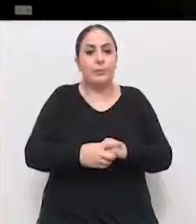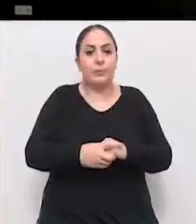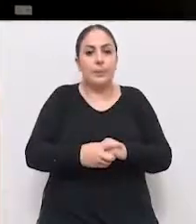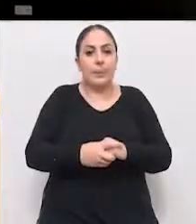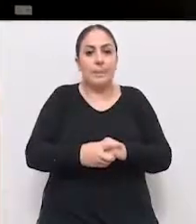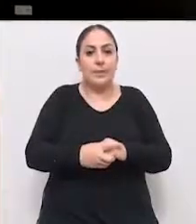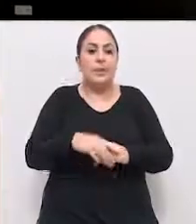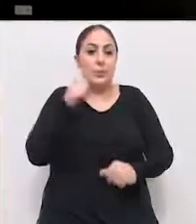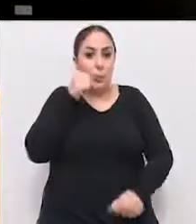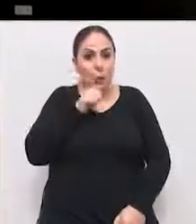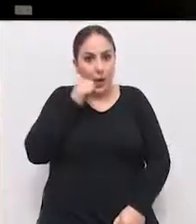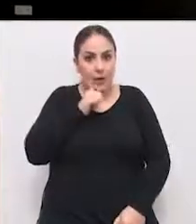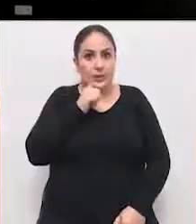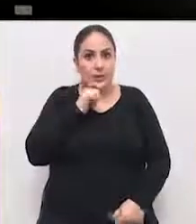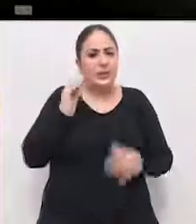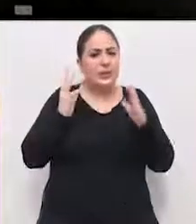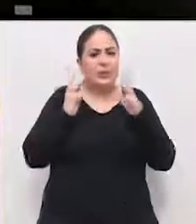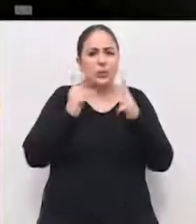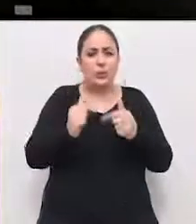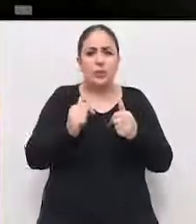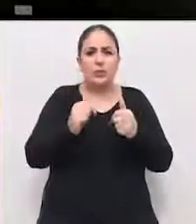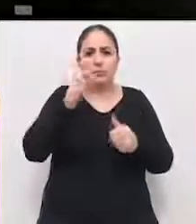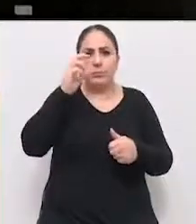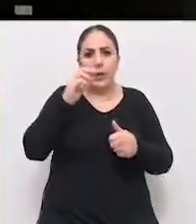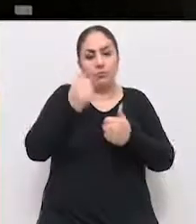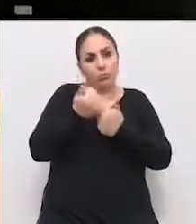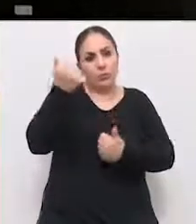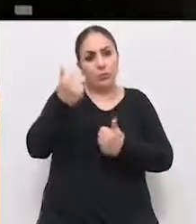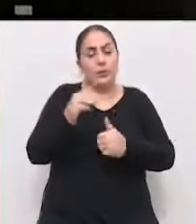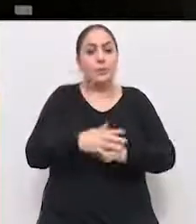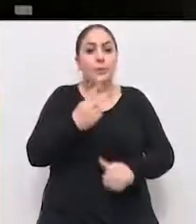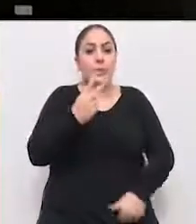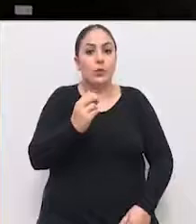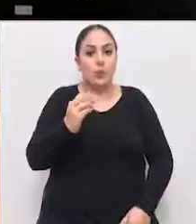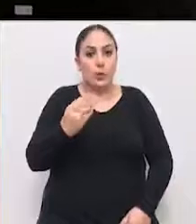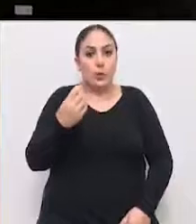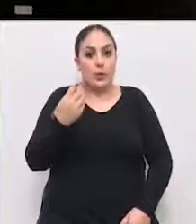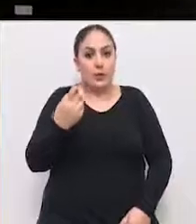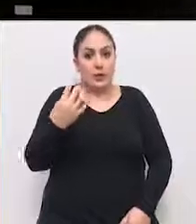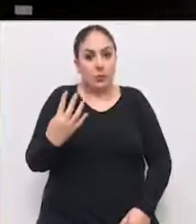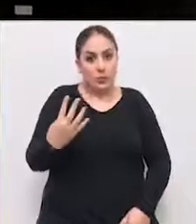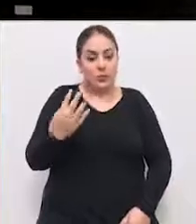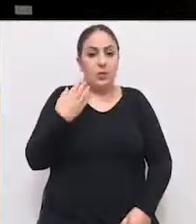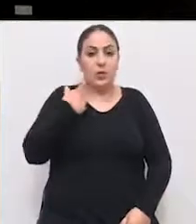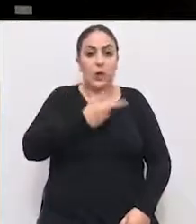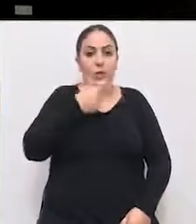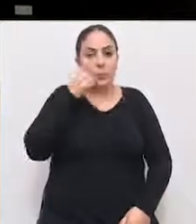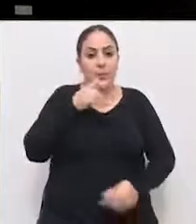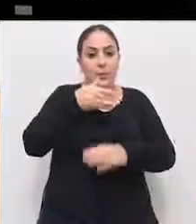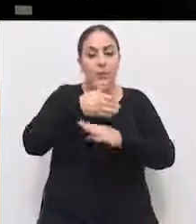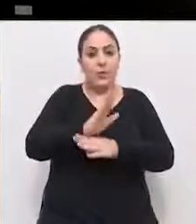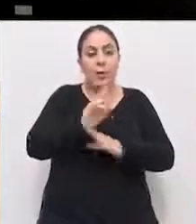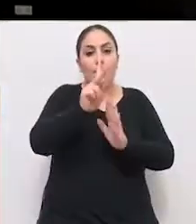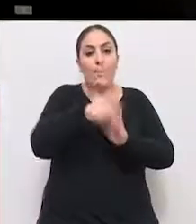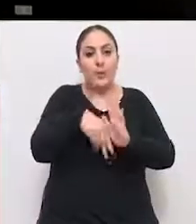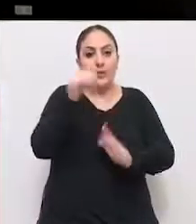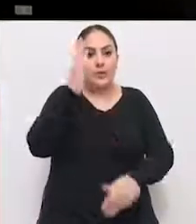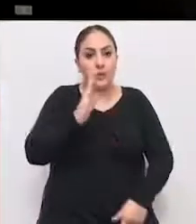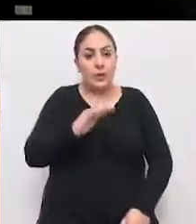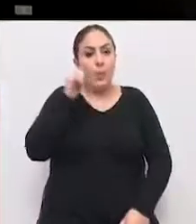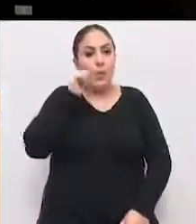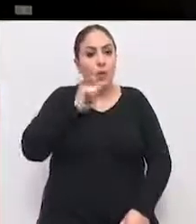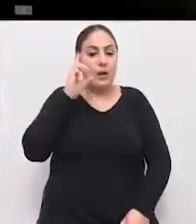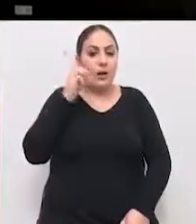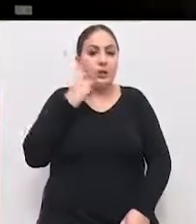eleitoral de mulheres em todas as diretorias. 2014 tivemos aprovado o Plano Nacional